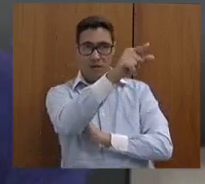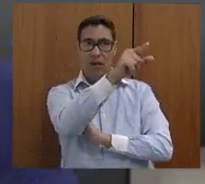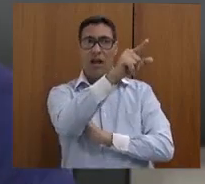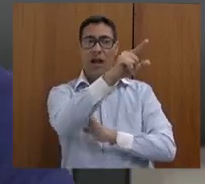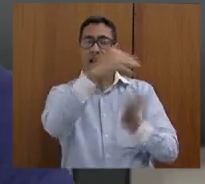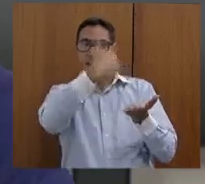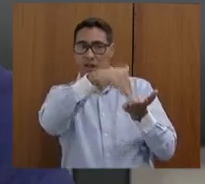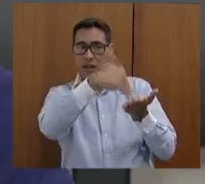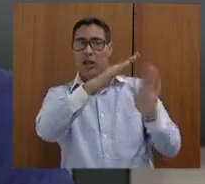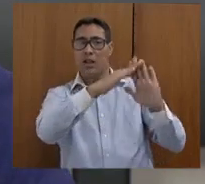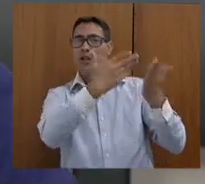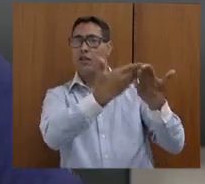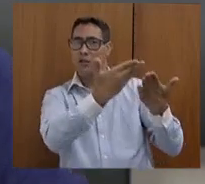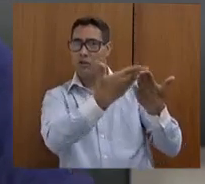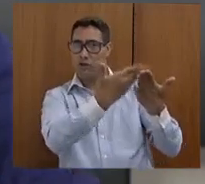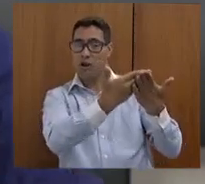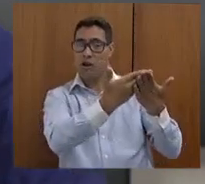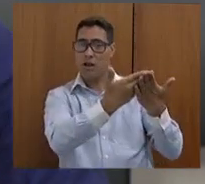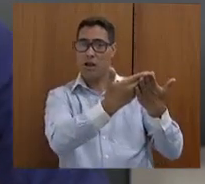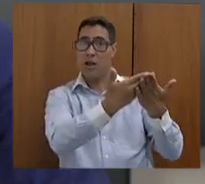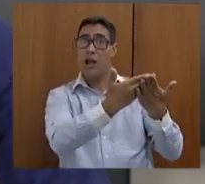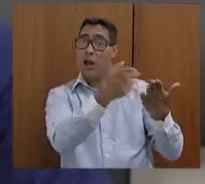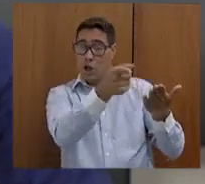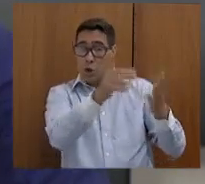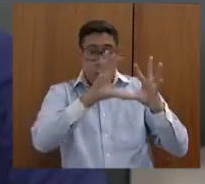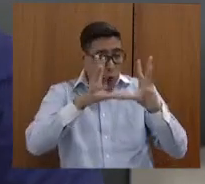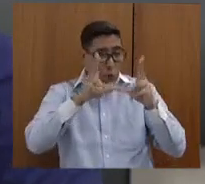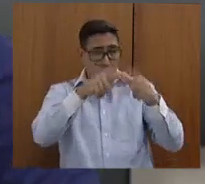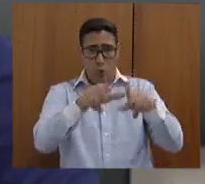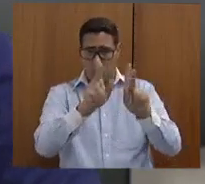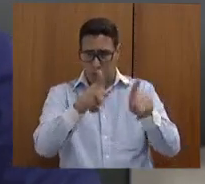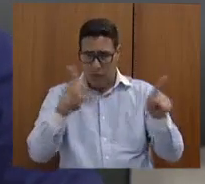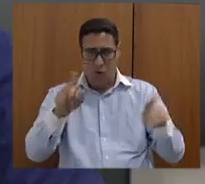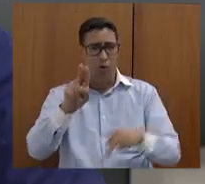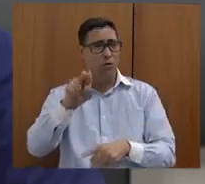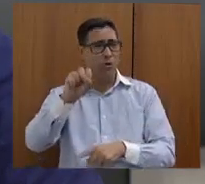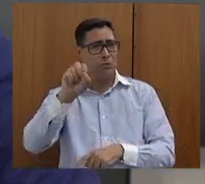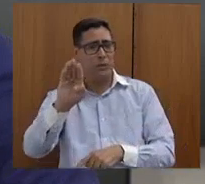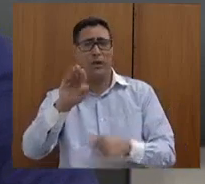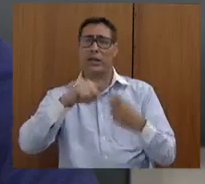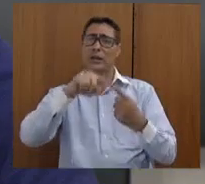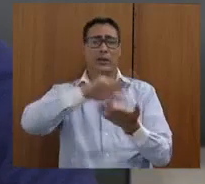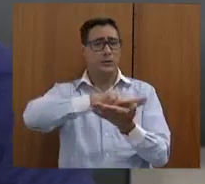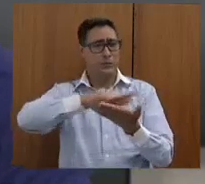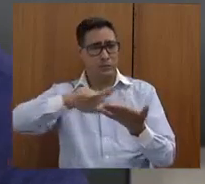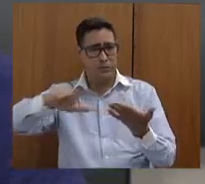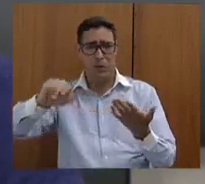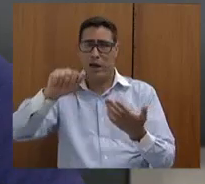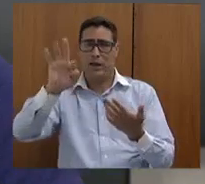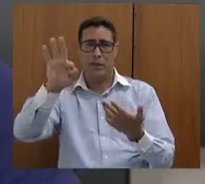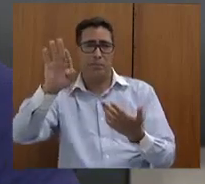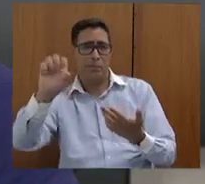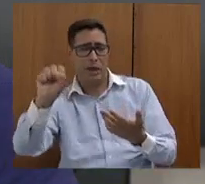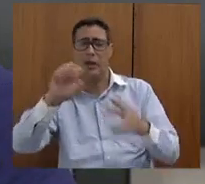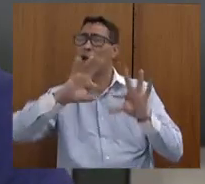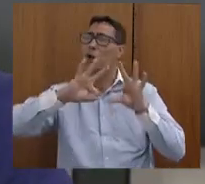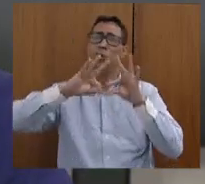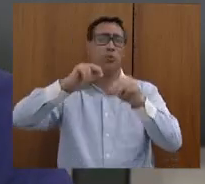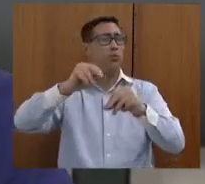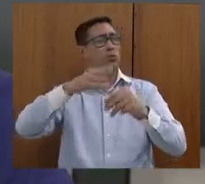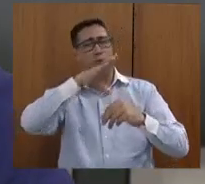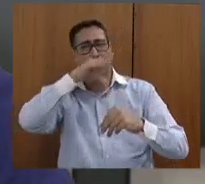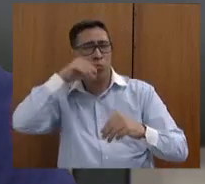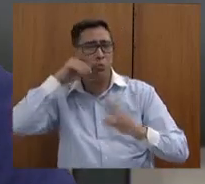aceitar isto esse estado é direitos a receber se alimentar dentro da escola os professores os atbs todos os servidores da educação